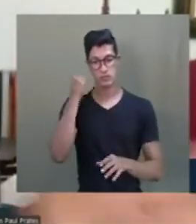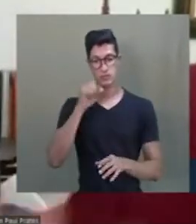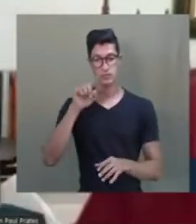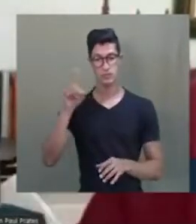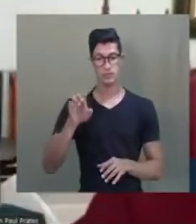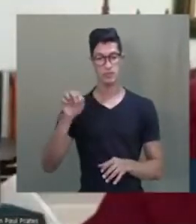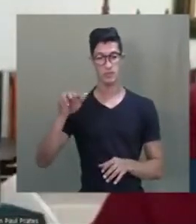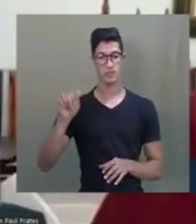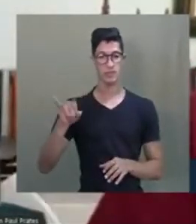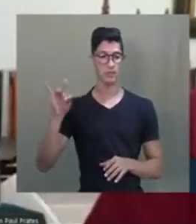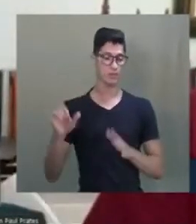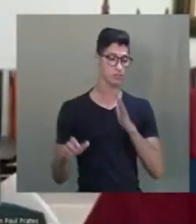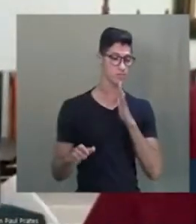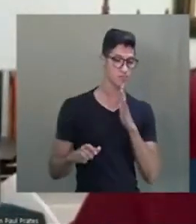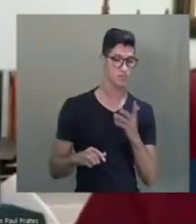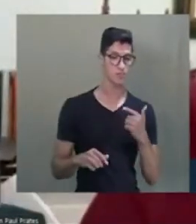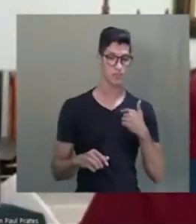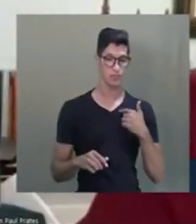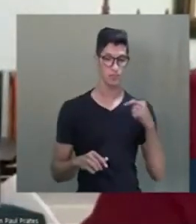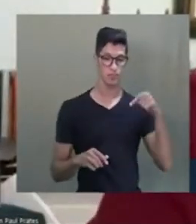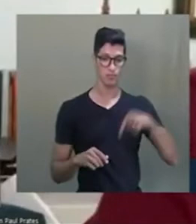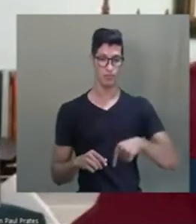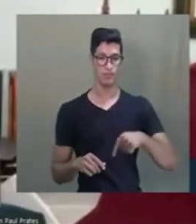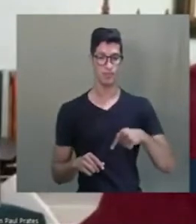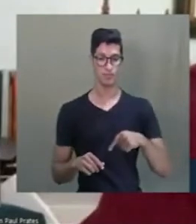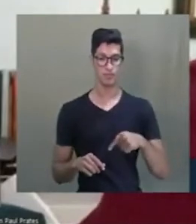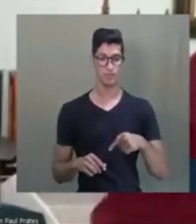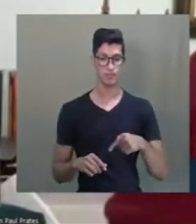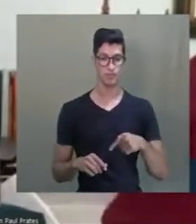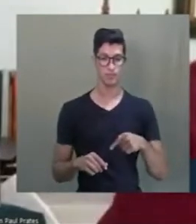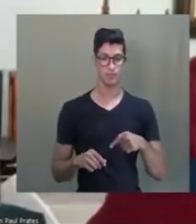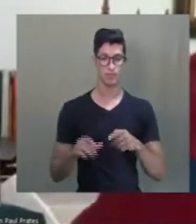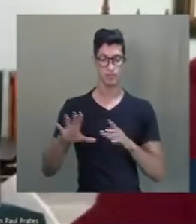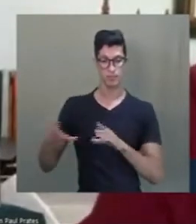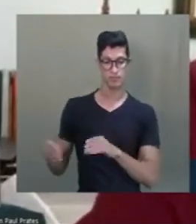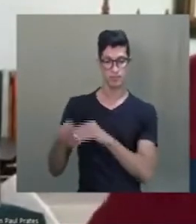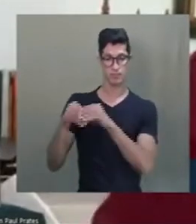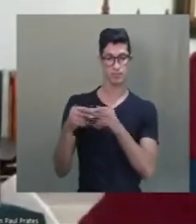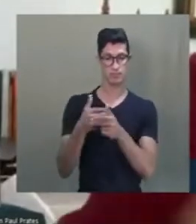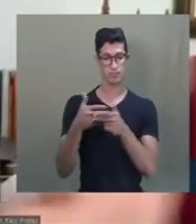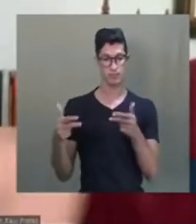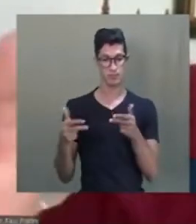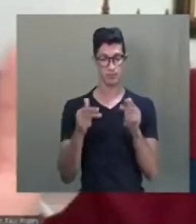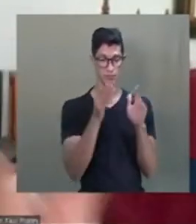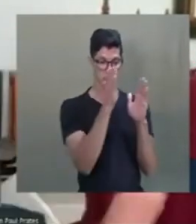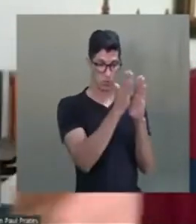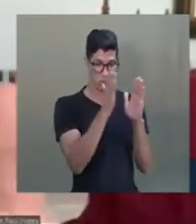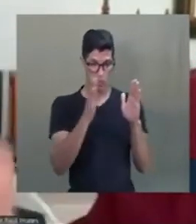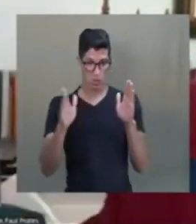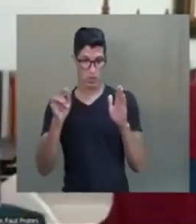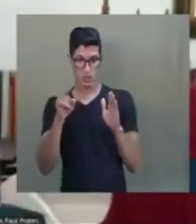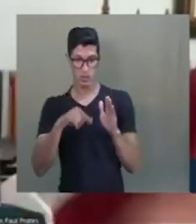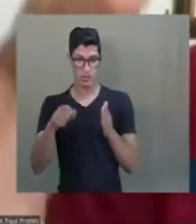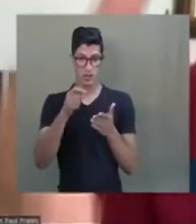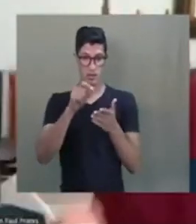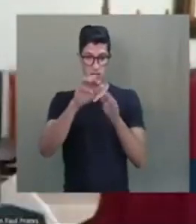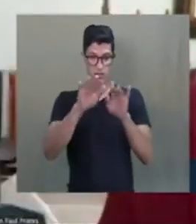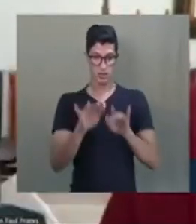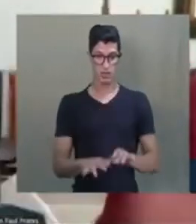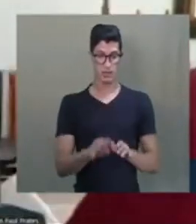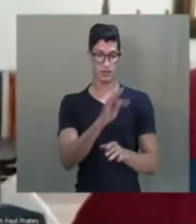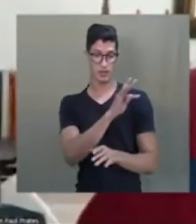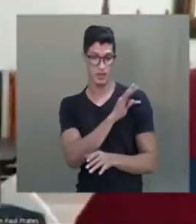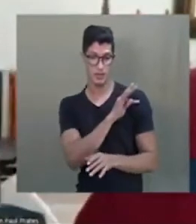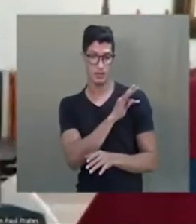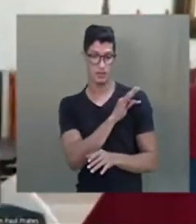Zenaide conhece essa situação. Eu estou aqui corroborando uma situação cronológica que elas escreveram